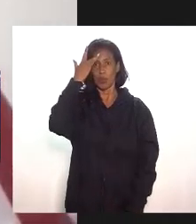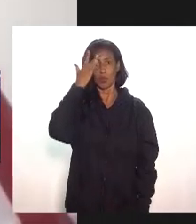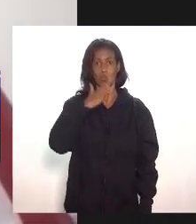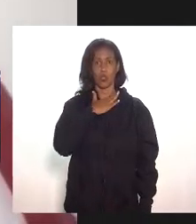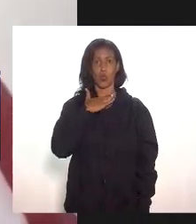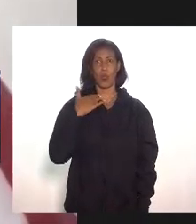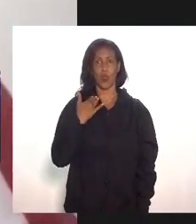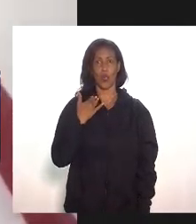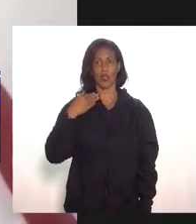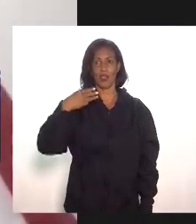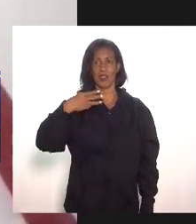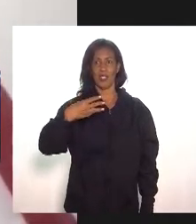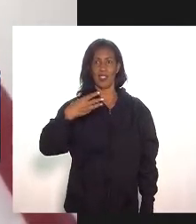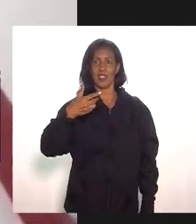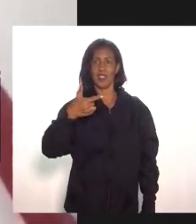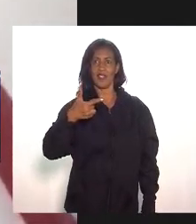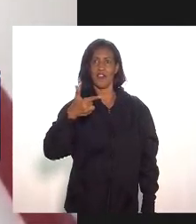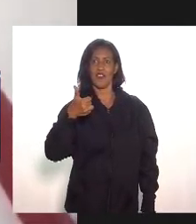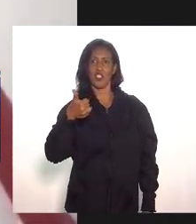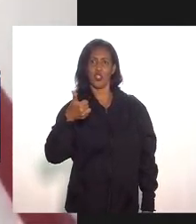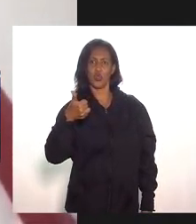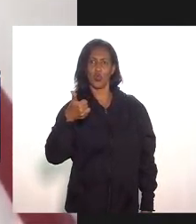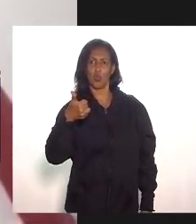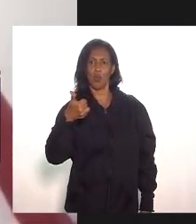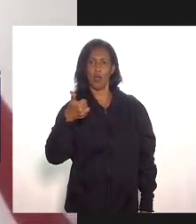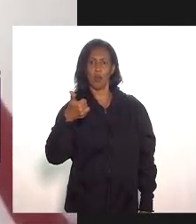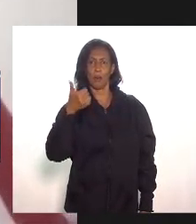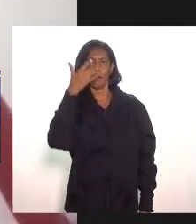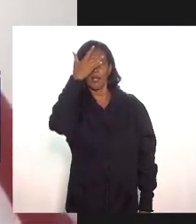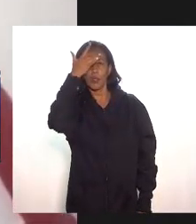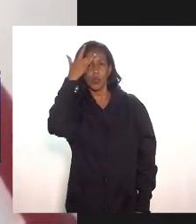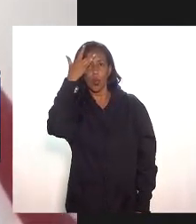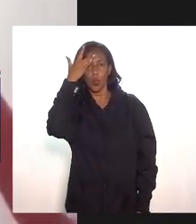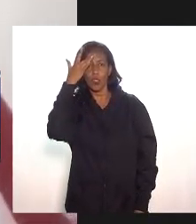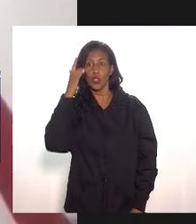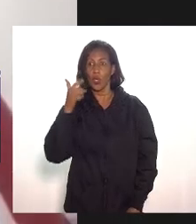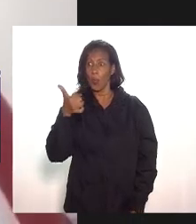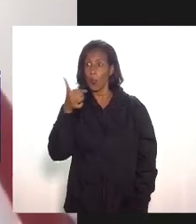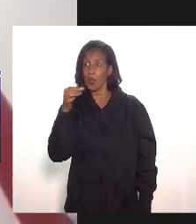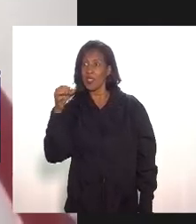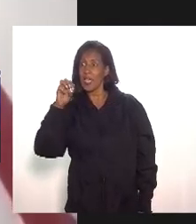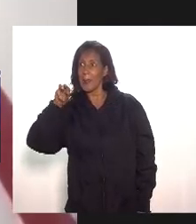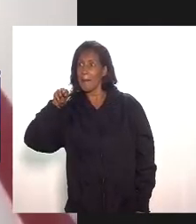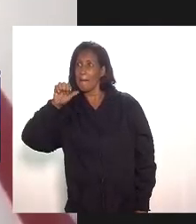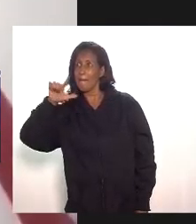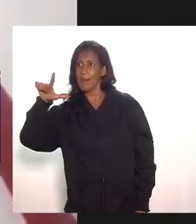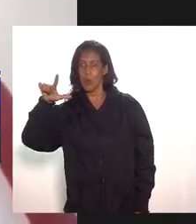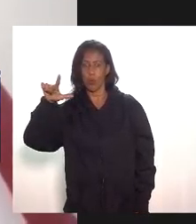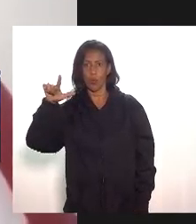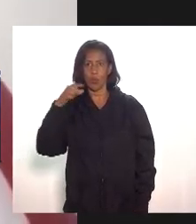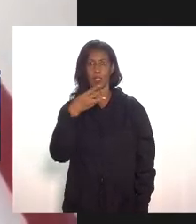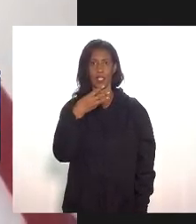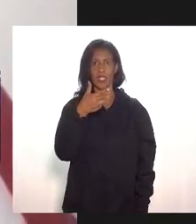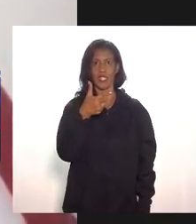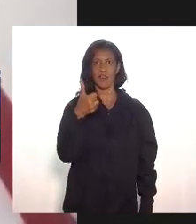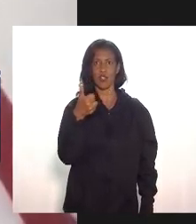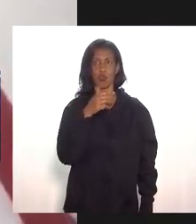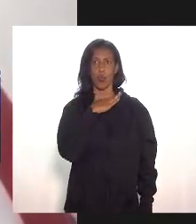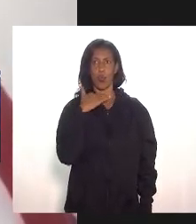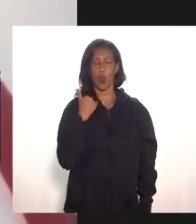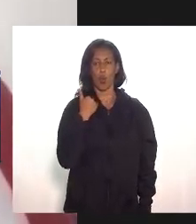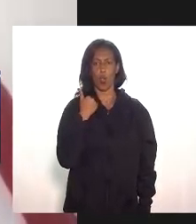321 pessoas por 100 mil habitantes. Ou seja, estamos num